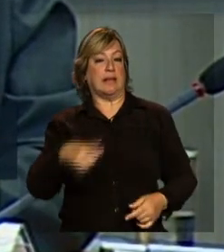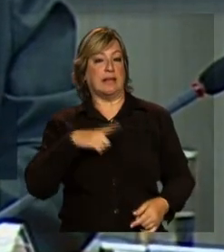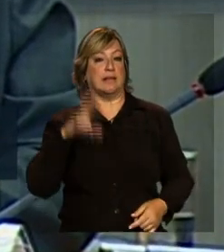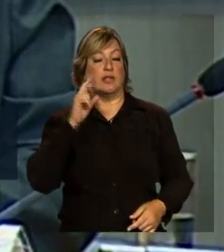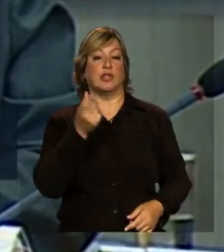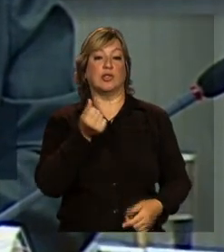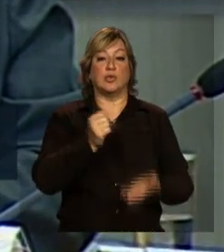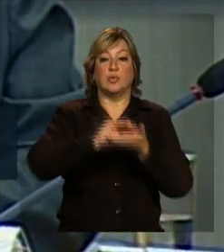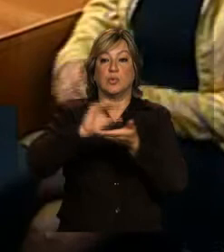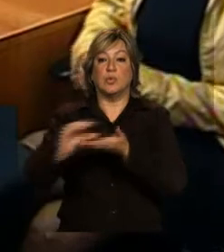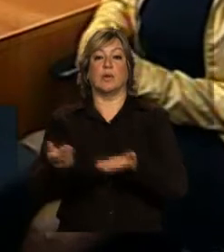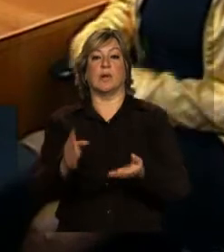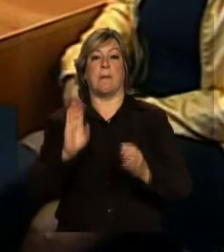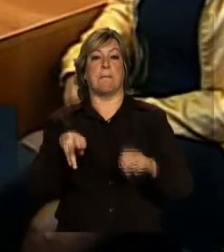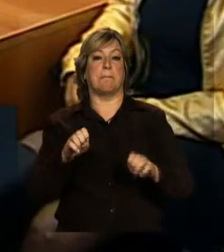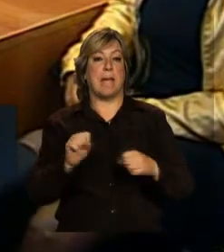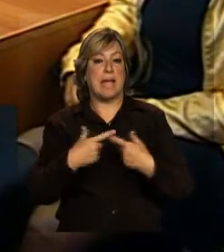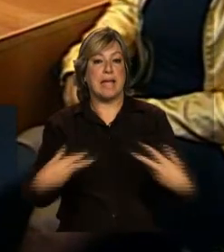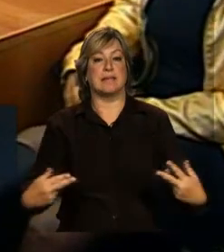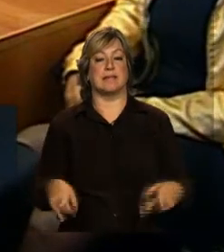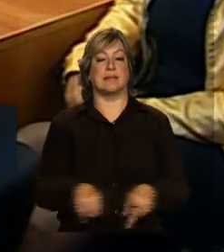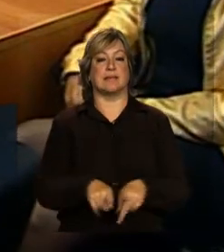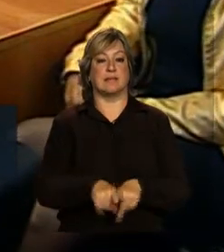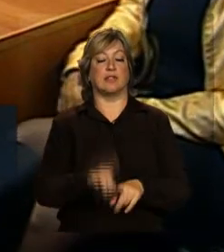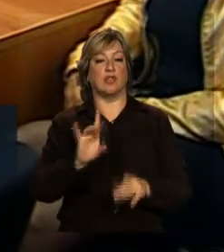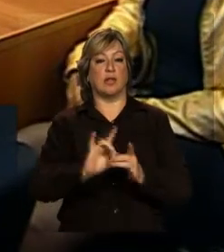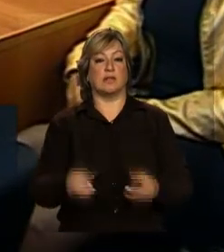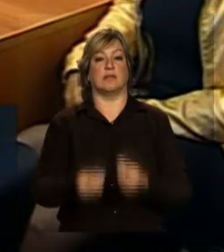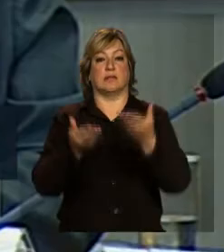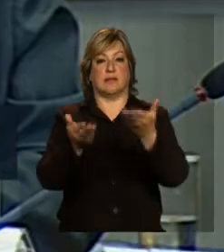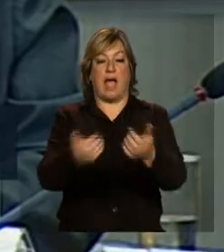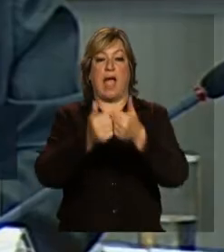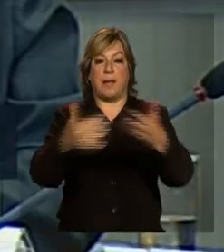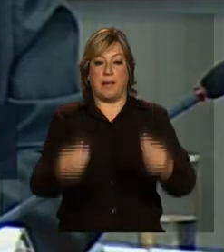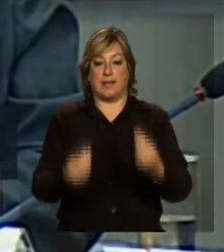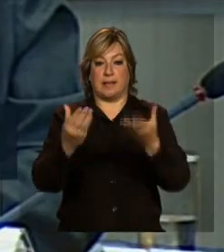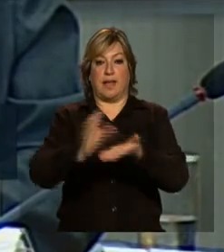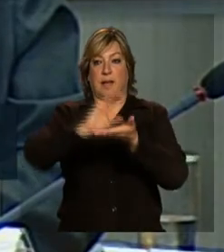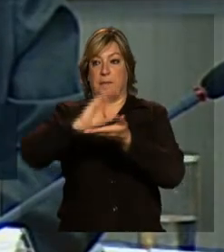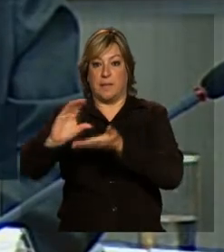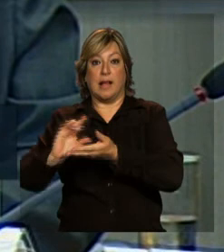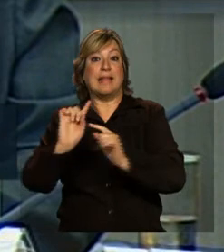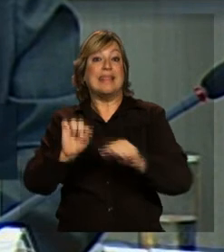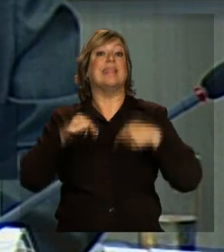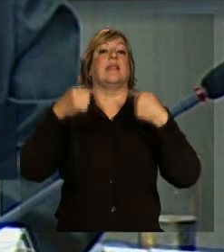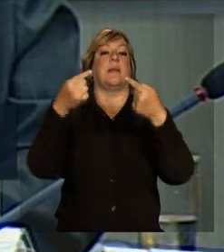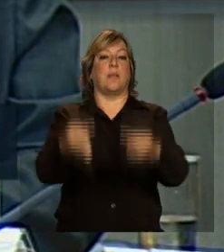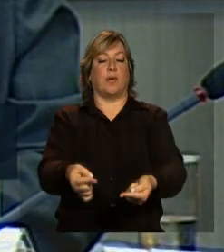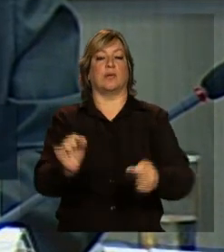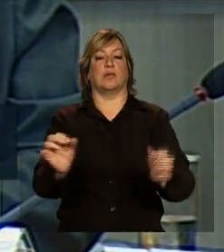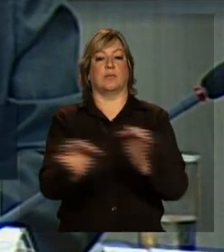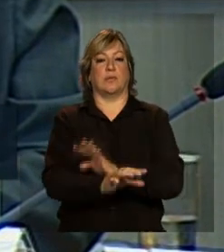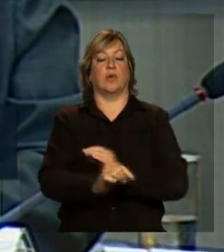justamente de recursos e bens que só estarão disponíveis, abertos para que serem repassados após o